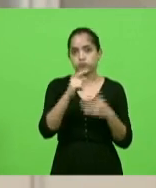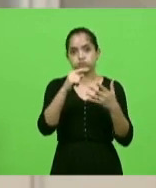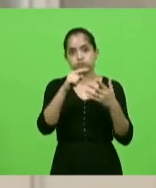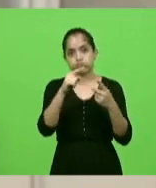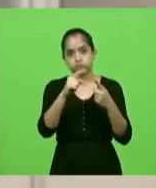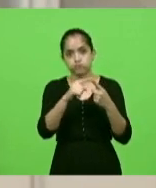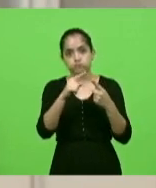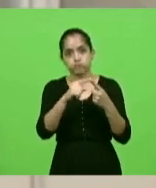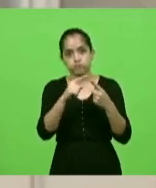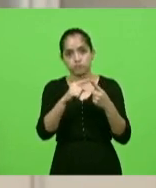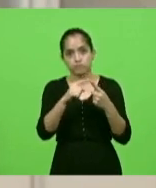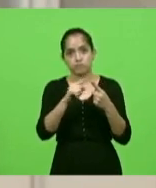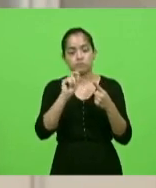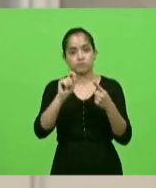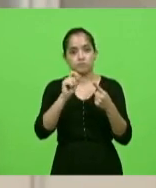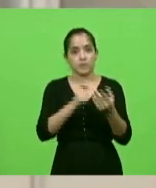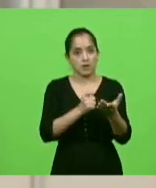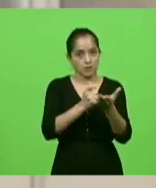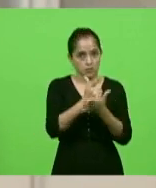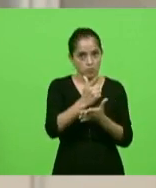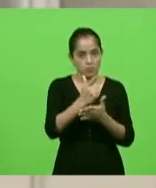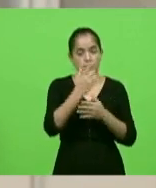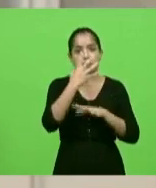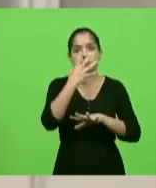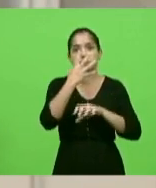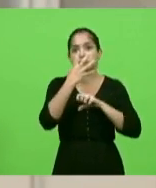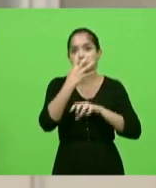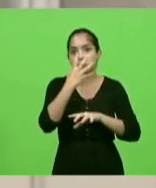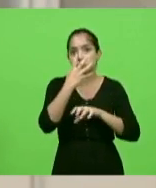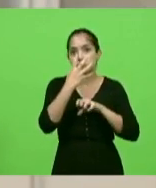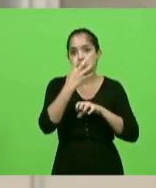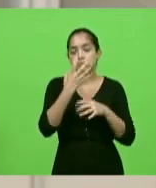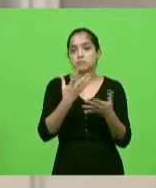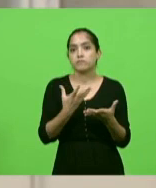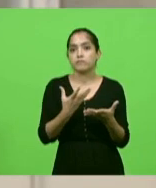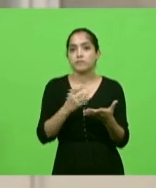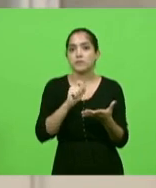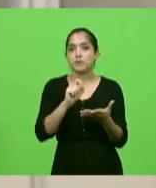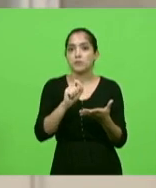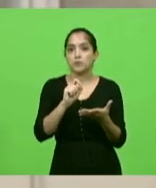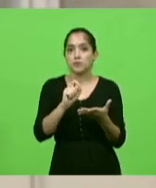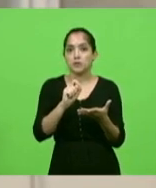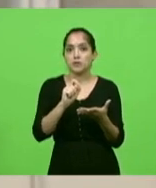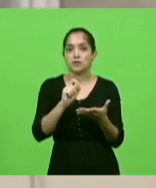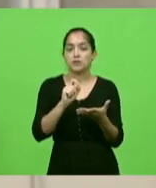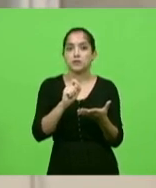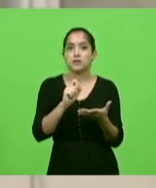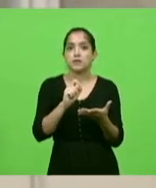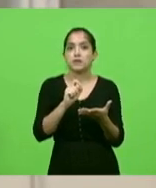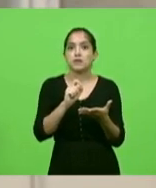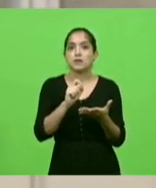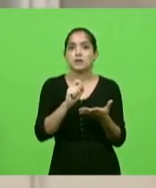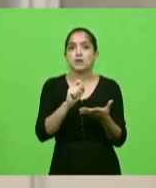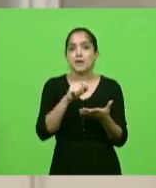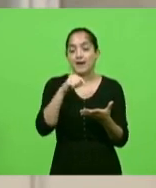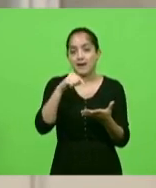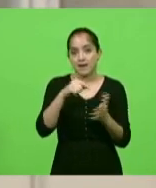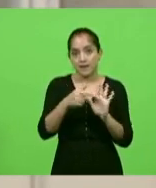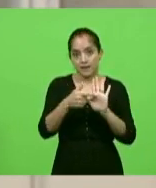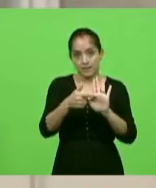aquela que se refere a compra dos respiradores por quê e aqui